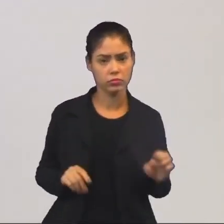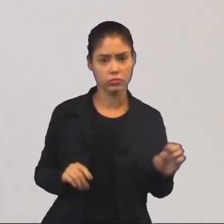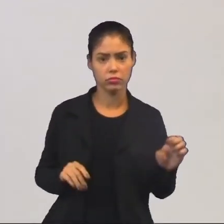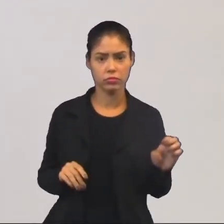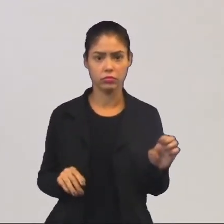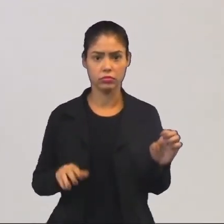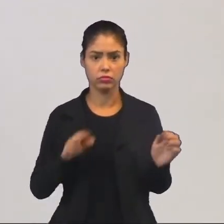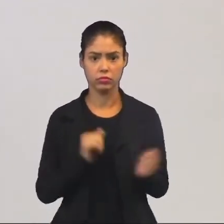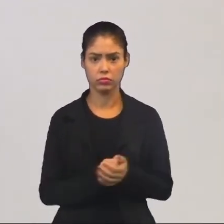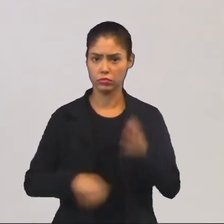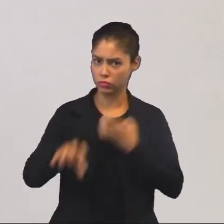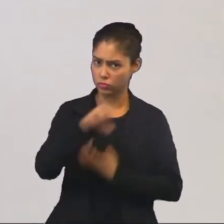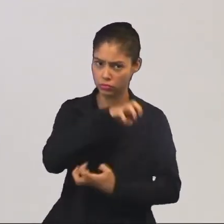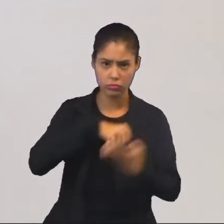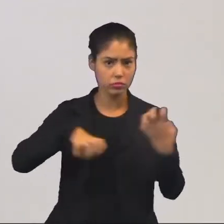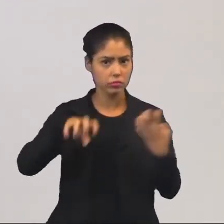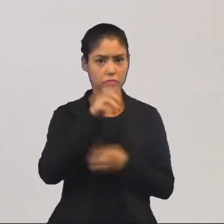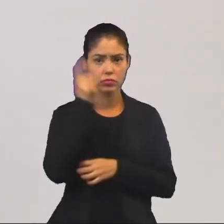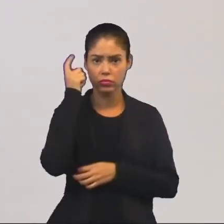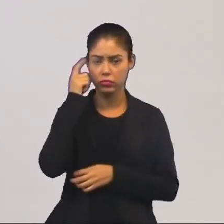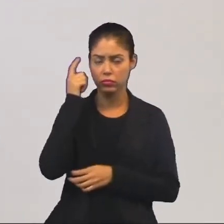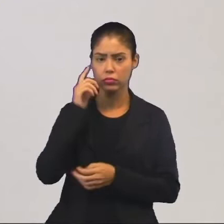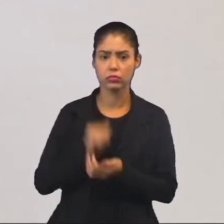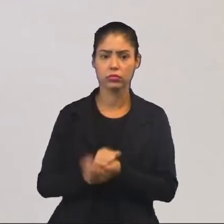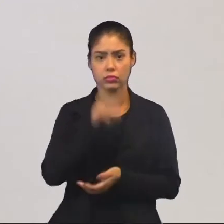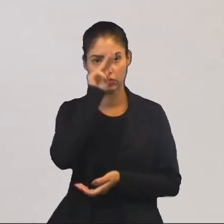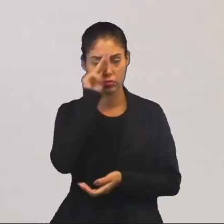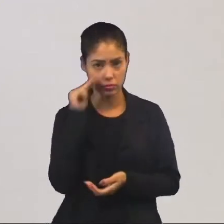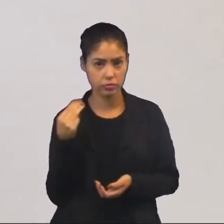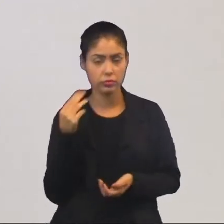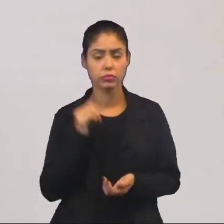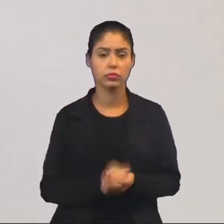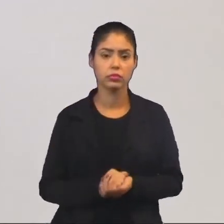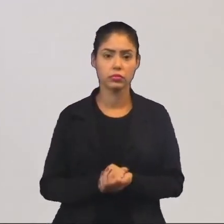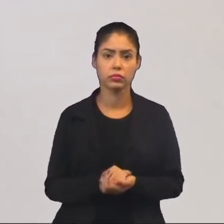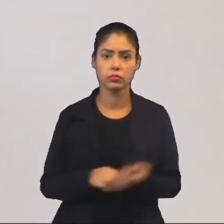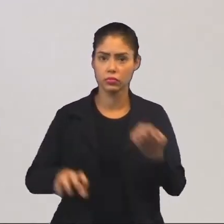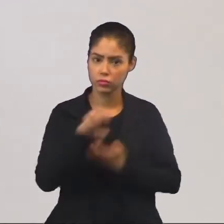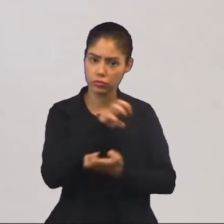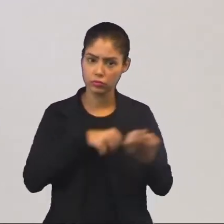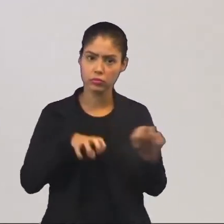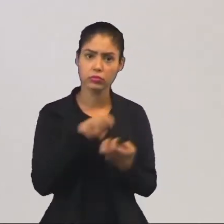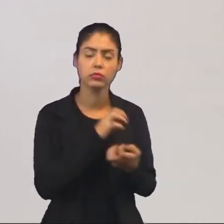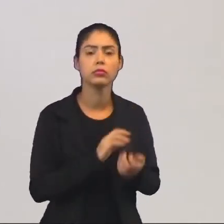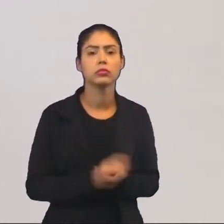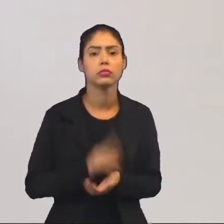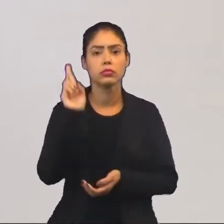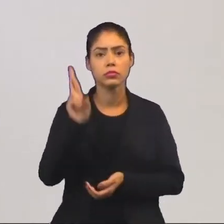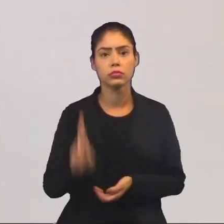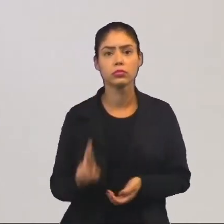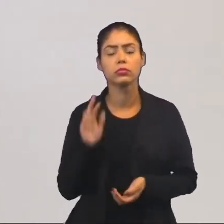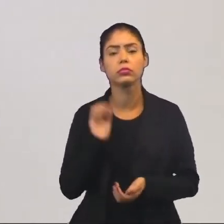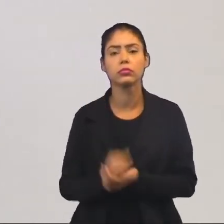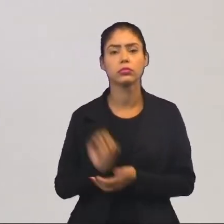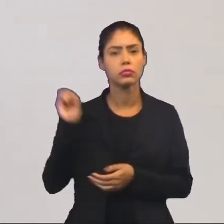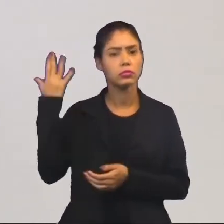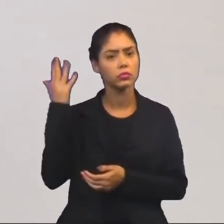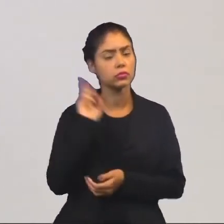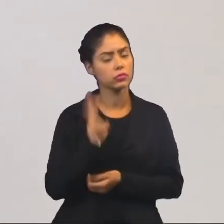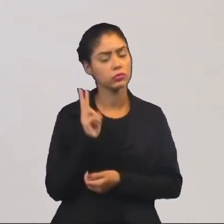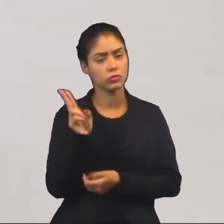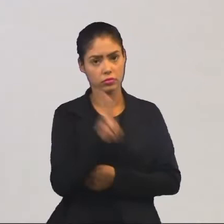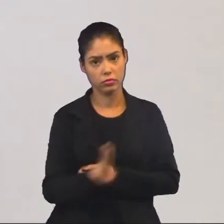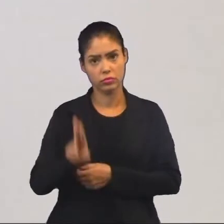geralmente das revoluções, dos pensamentos de Marx, né, das revoluções russas que aconteceram e